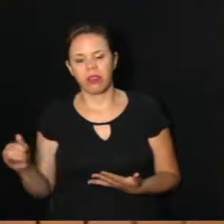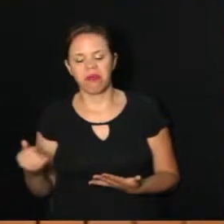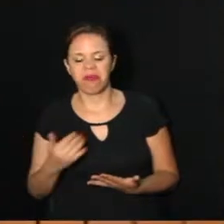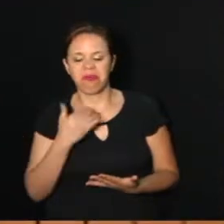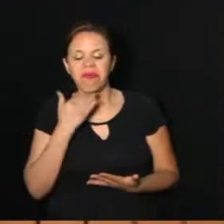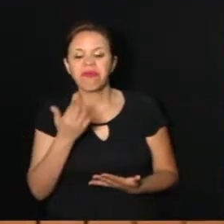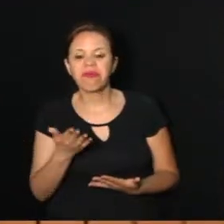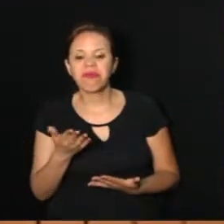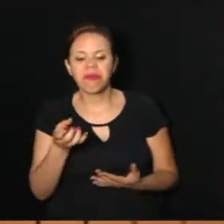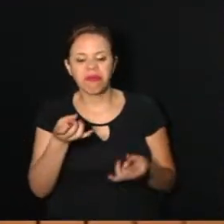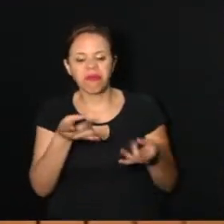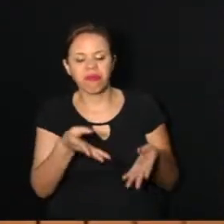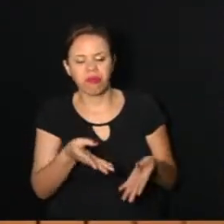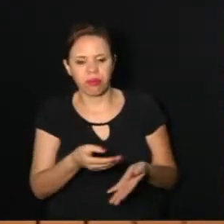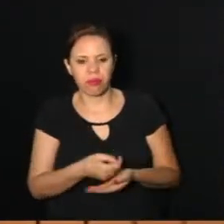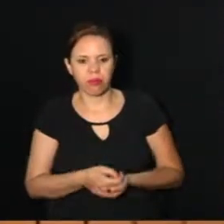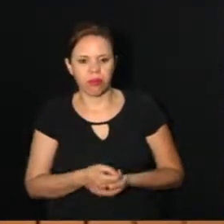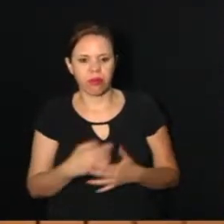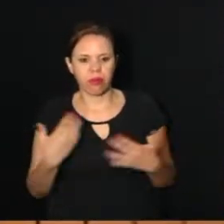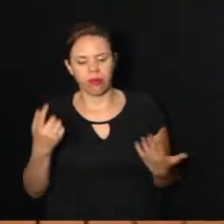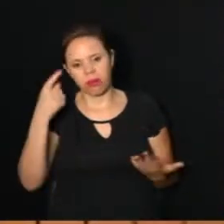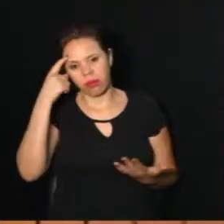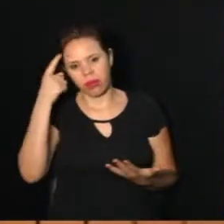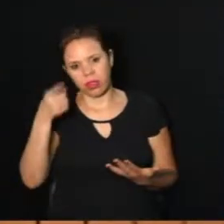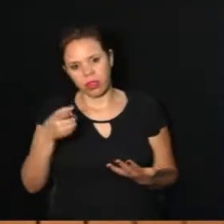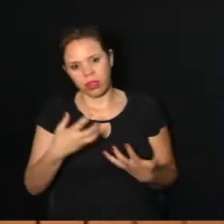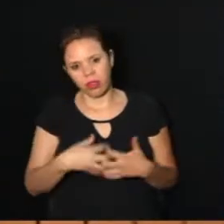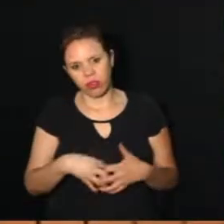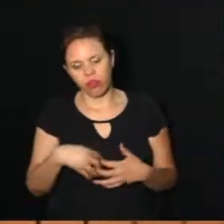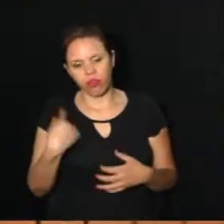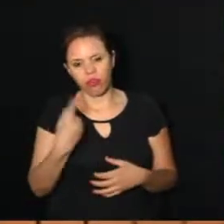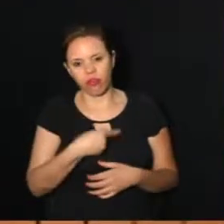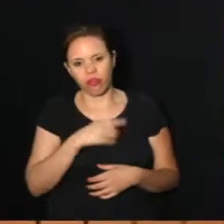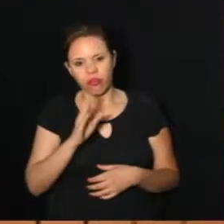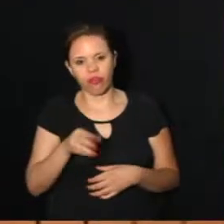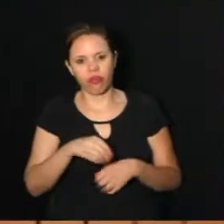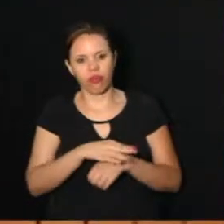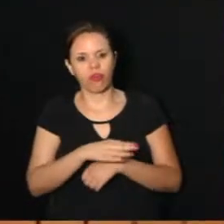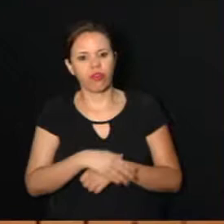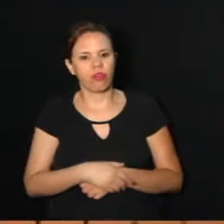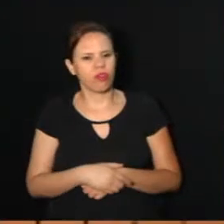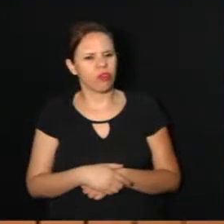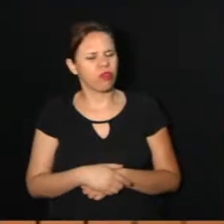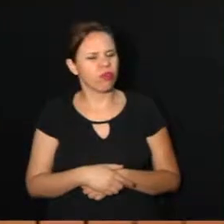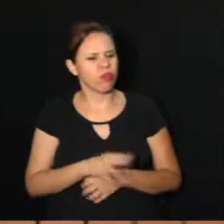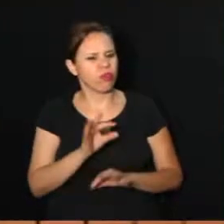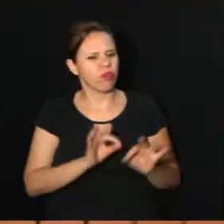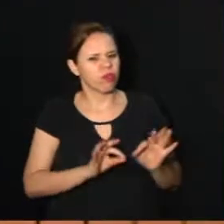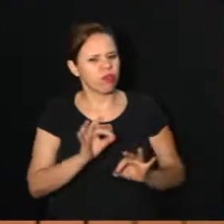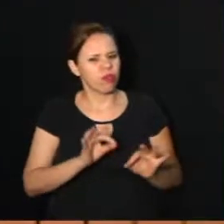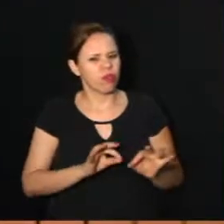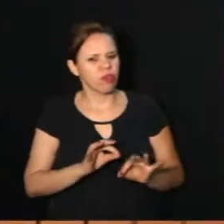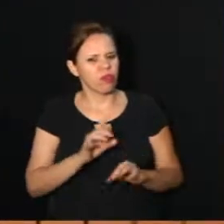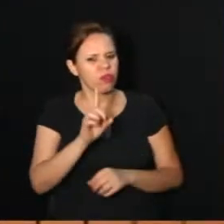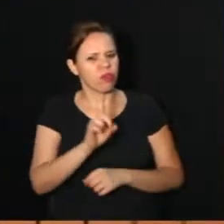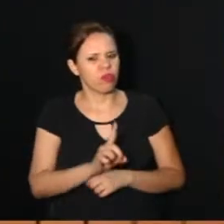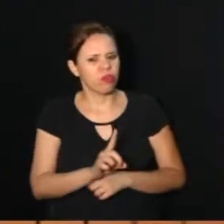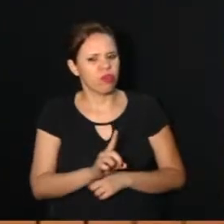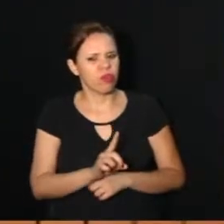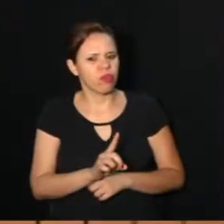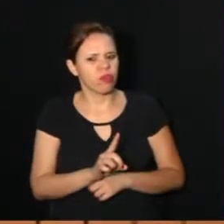vai para o lixo. Então, pensando nisso, nós já tínhamos colocado realmente na discussão no plano diretor que a baixa